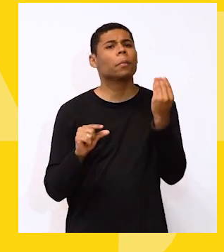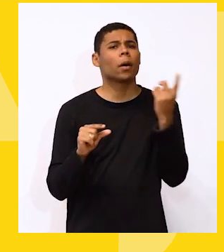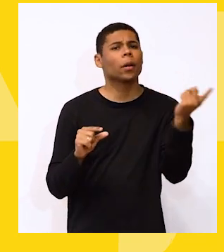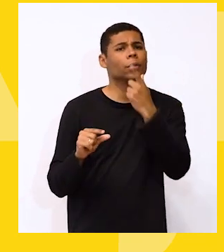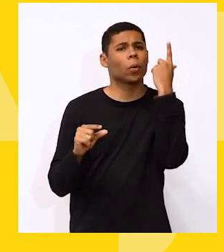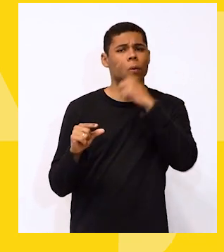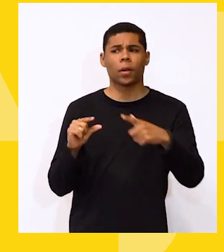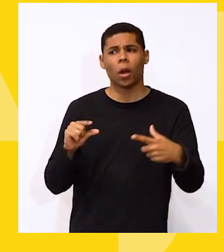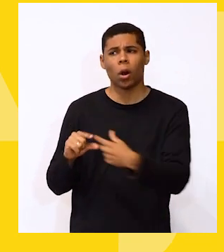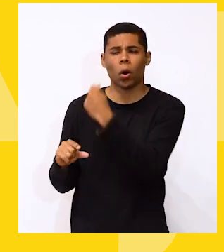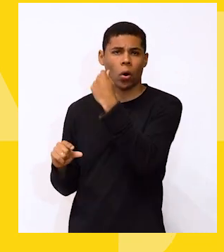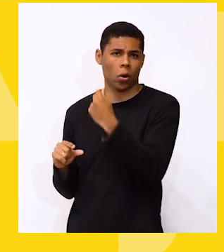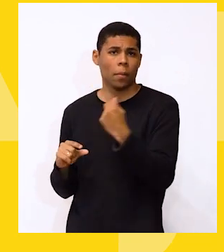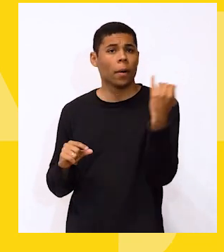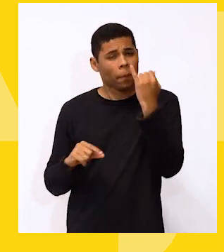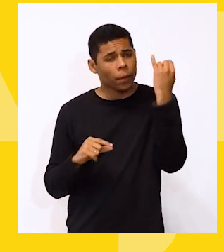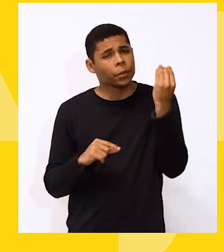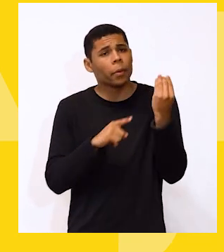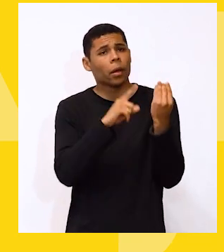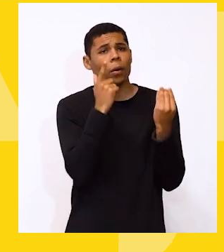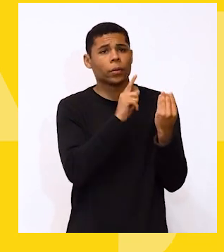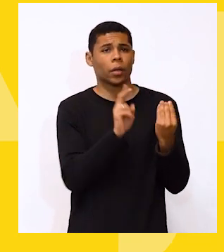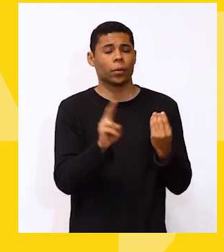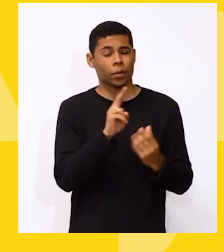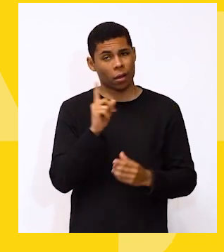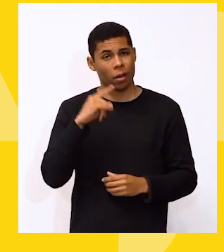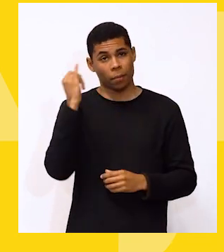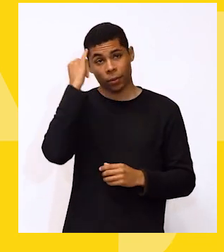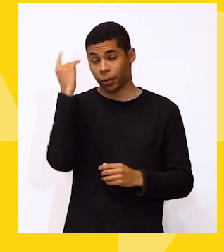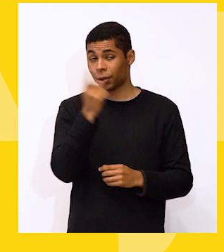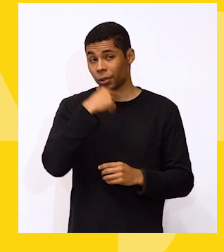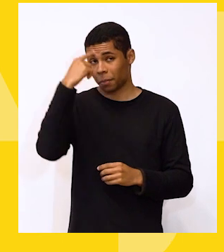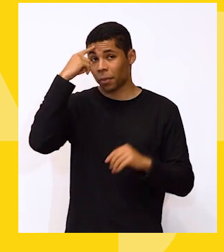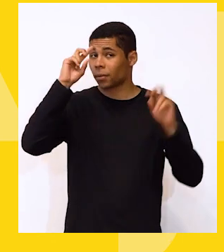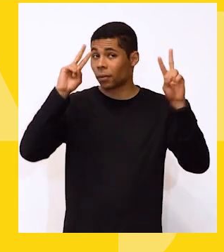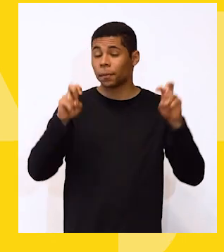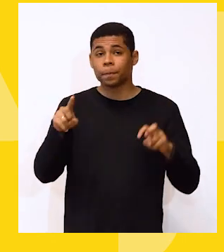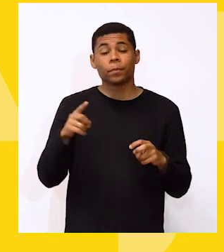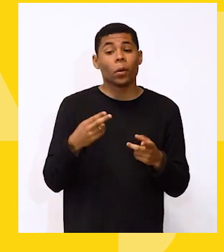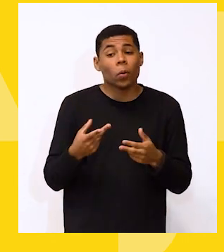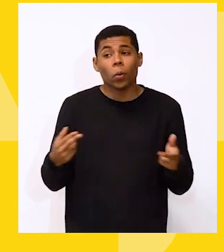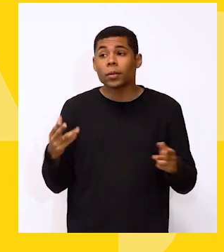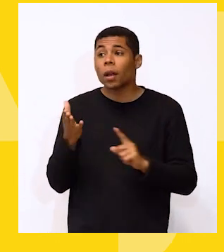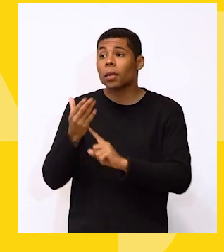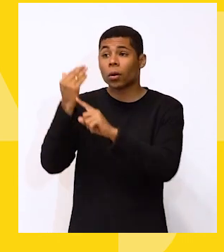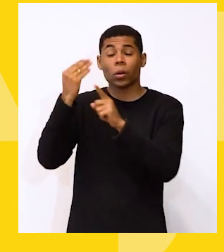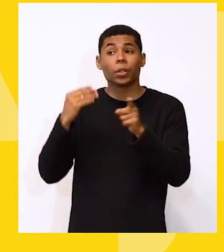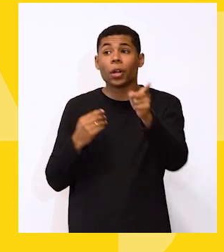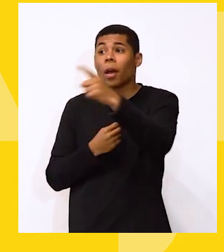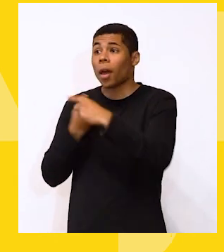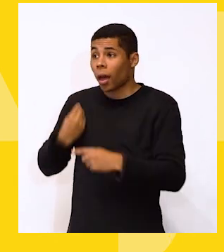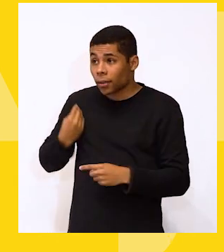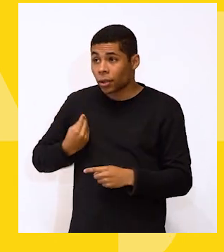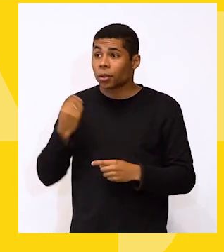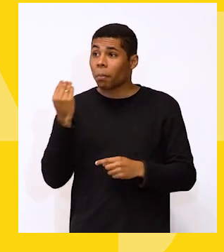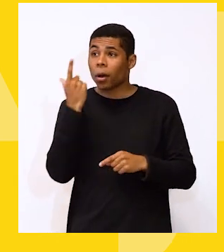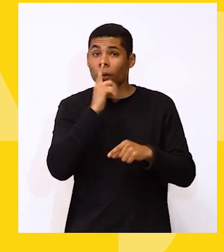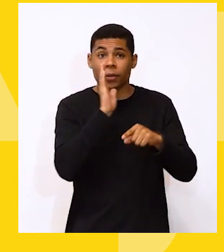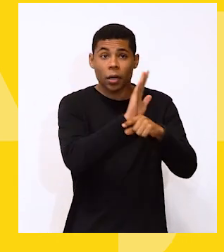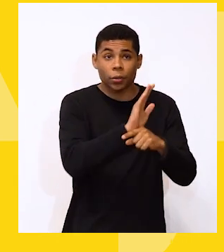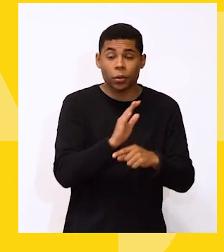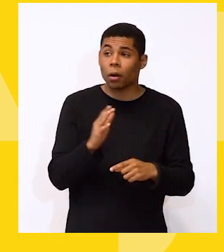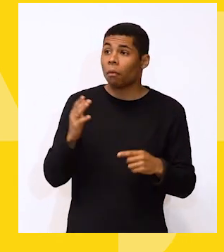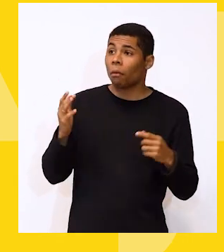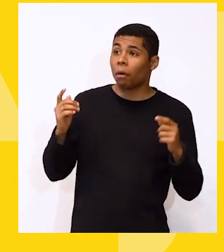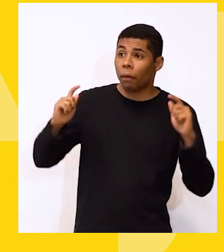Produtor Isso é uma questão muito importante então vamos trabalhar bastante com essa questão de quais são as tecnologias que existem Quais são as que precisam